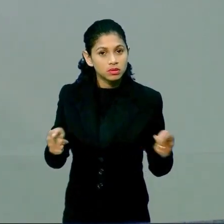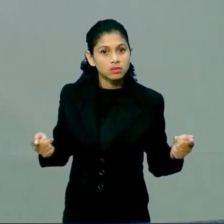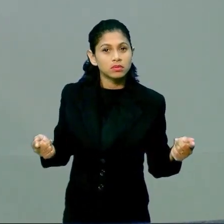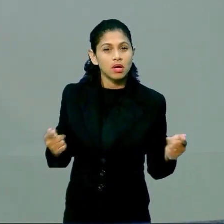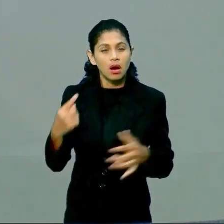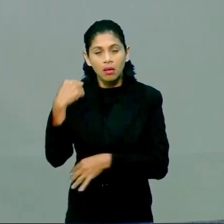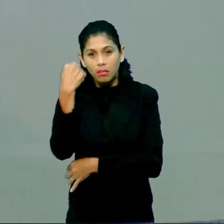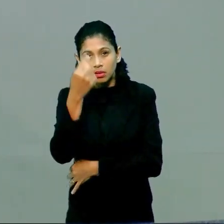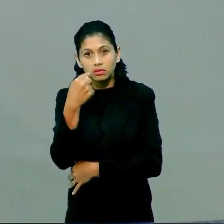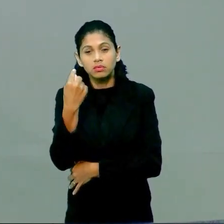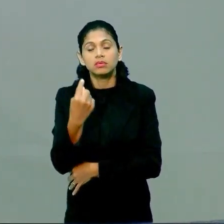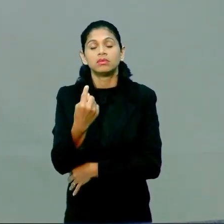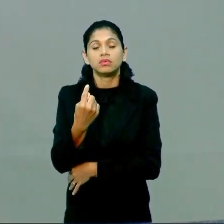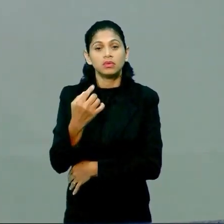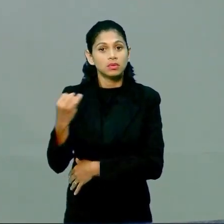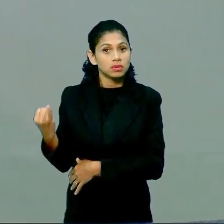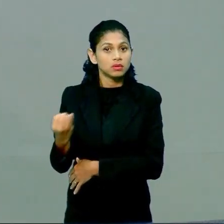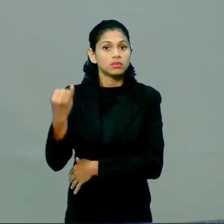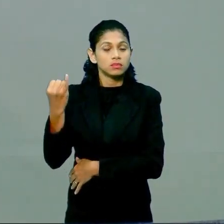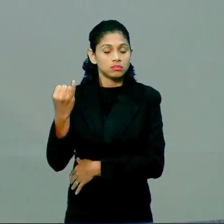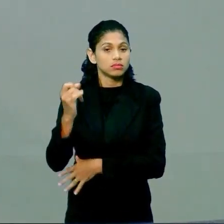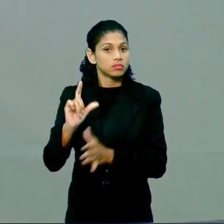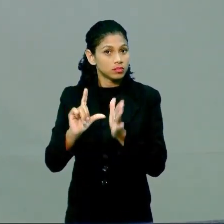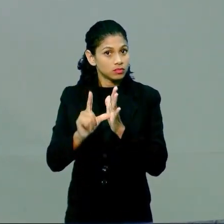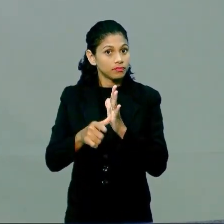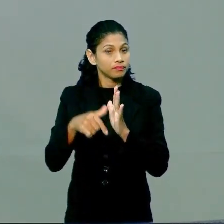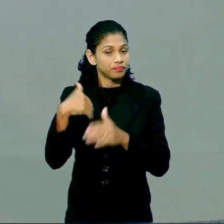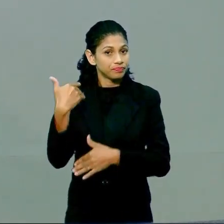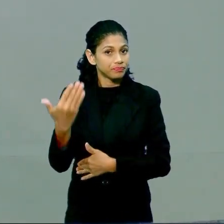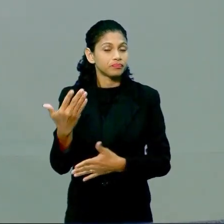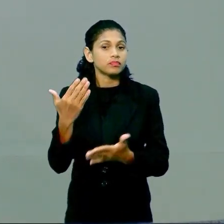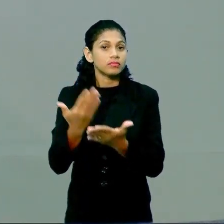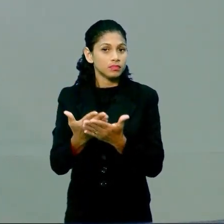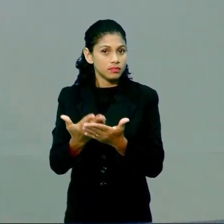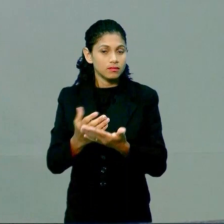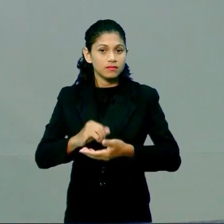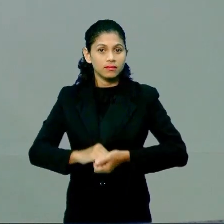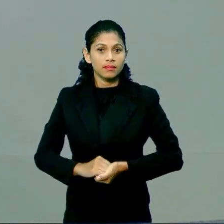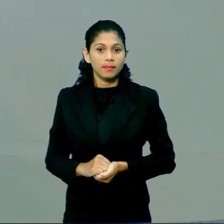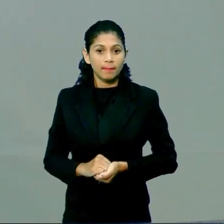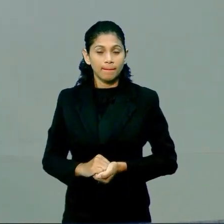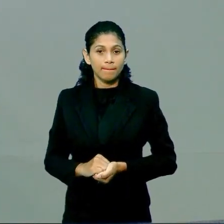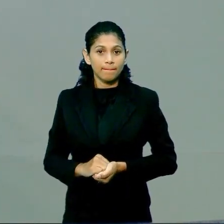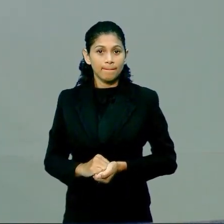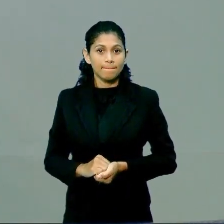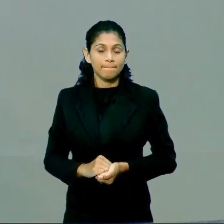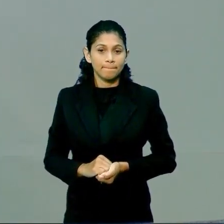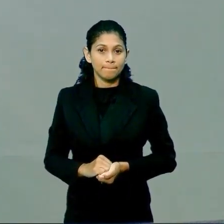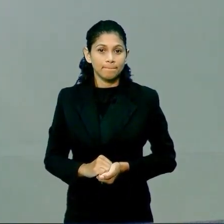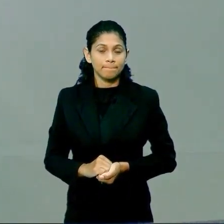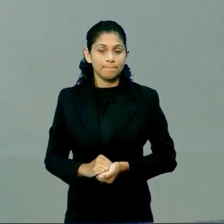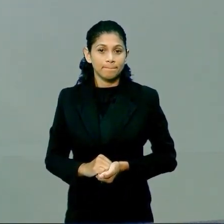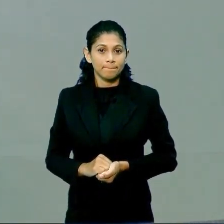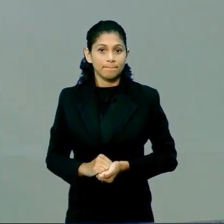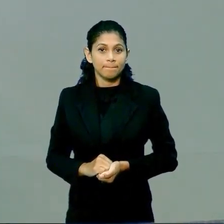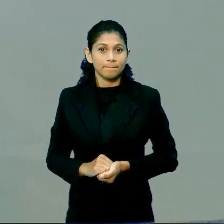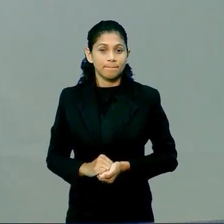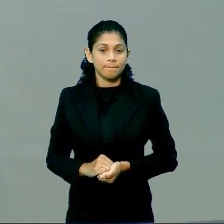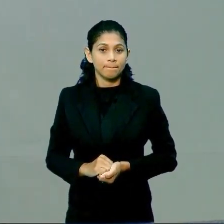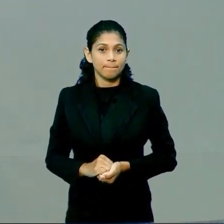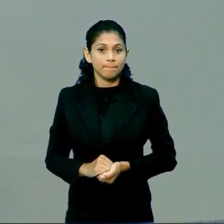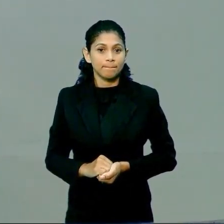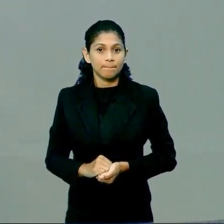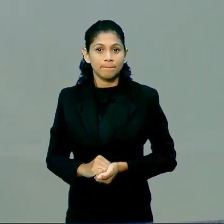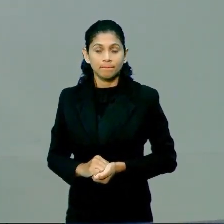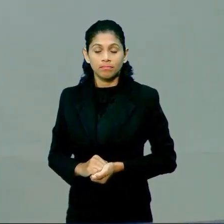isso aqui significa uma coisa Essa aqui significa outra como elas vão estão significando aí a mesma coisa dentro desse contexto a gente vai ver Esso sinonimia